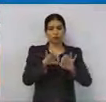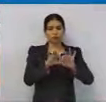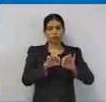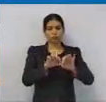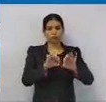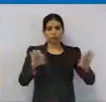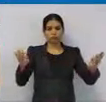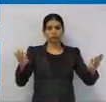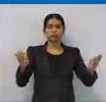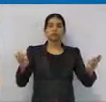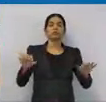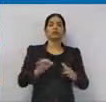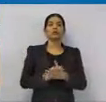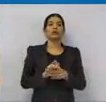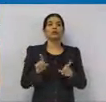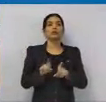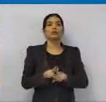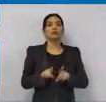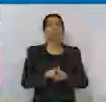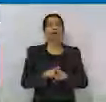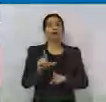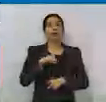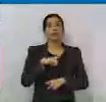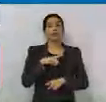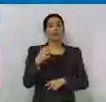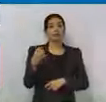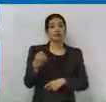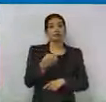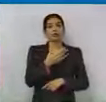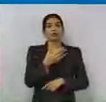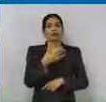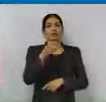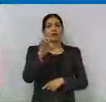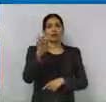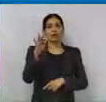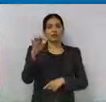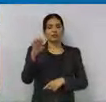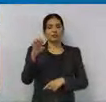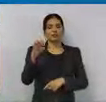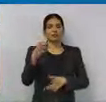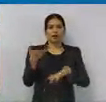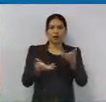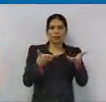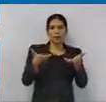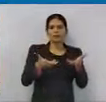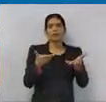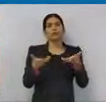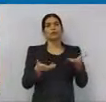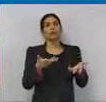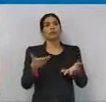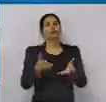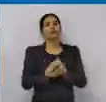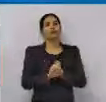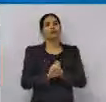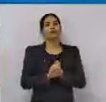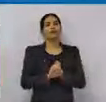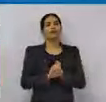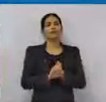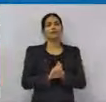uma nova estação de tratamento de esgoto, seria a Etmart, 4 novas elevatórias de